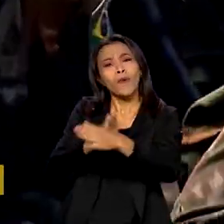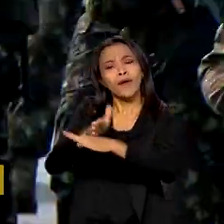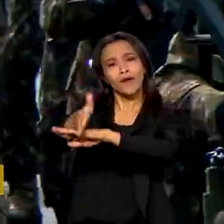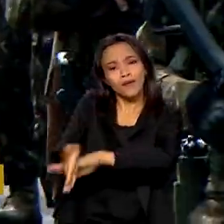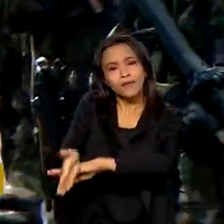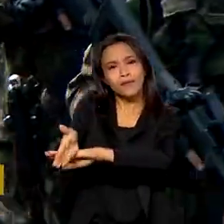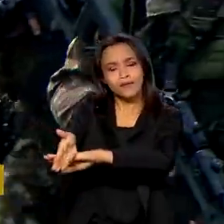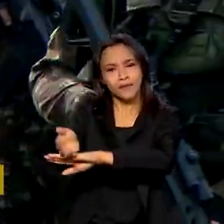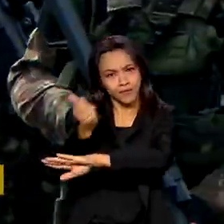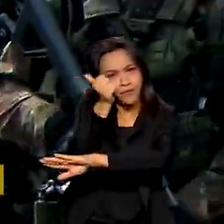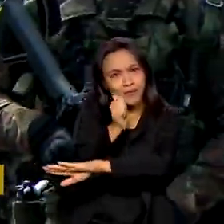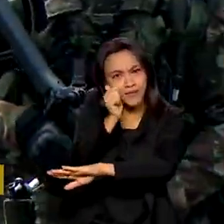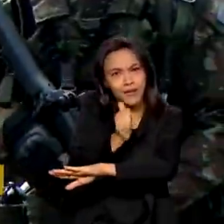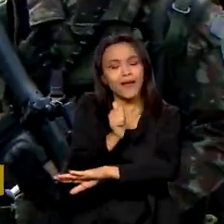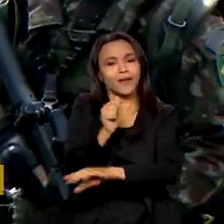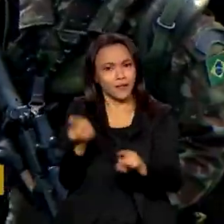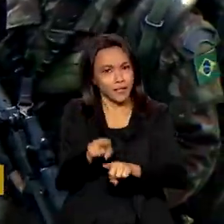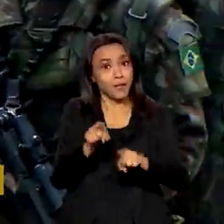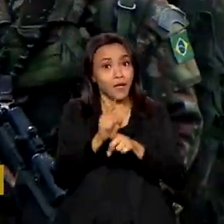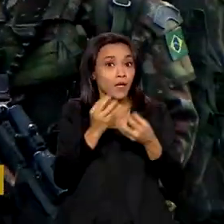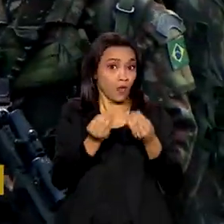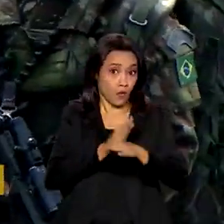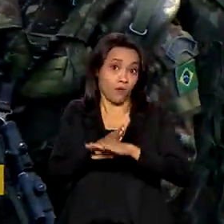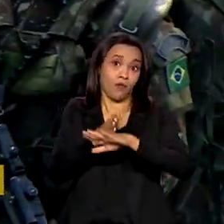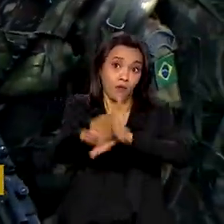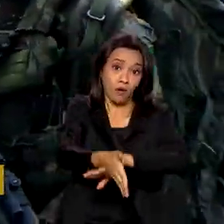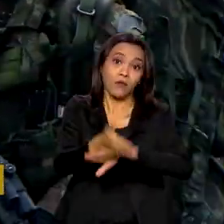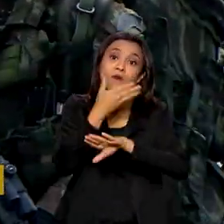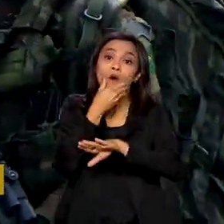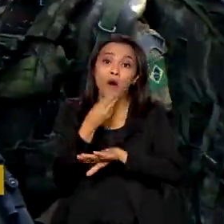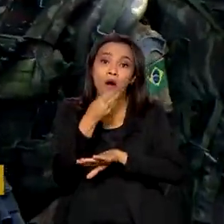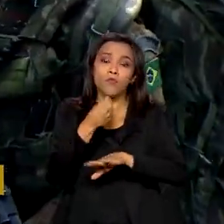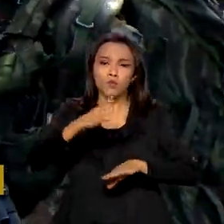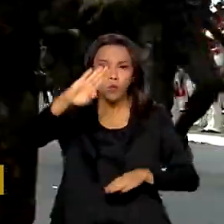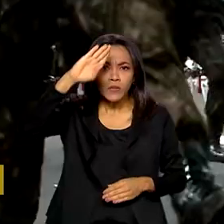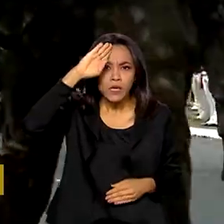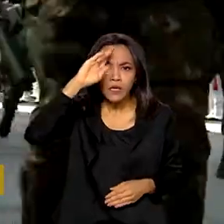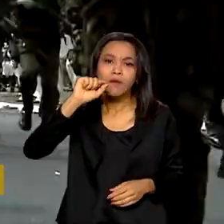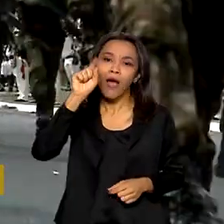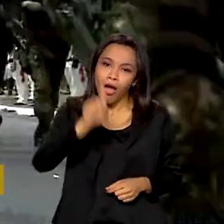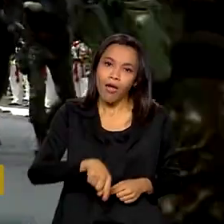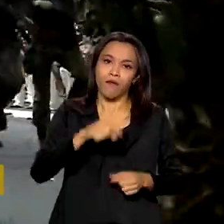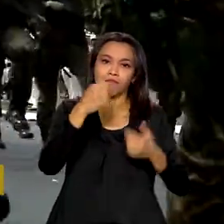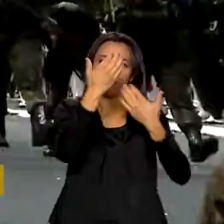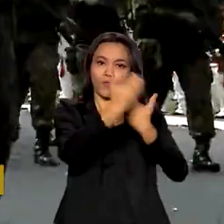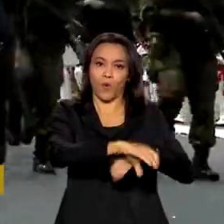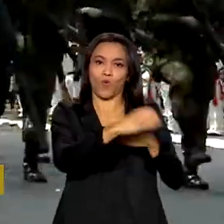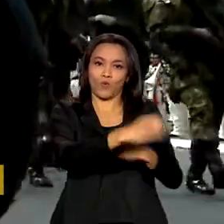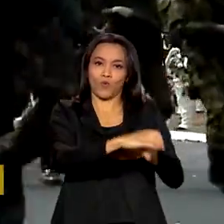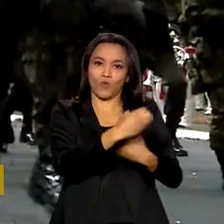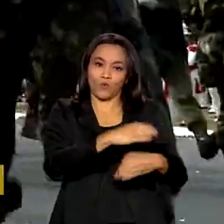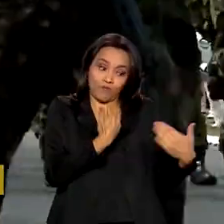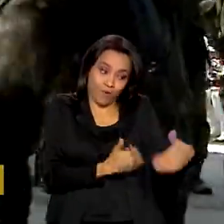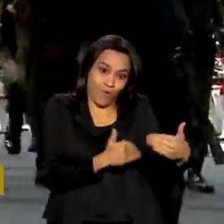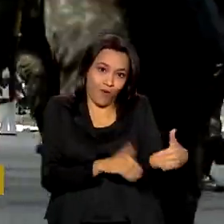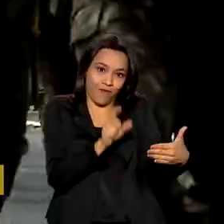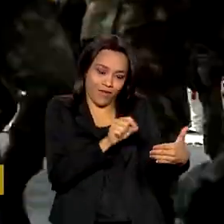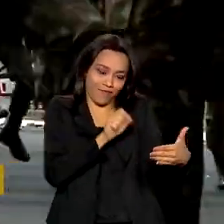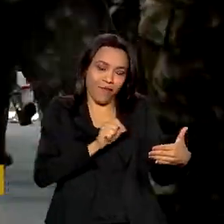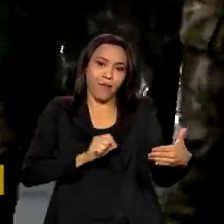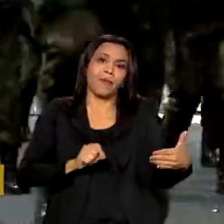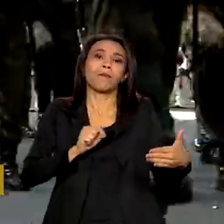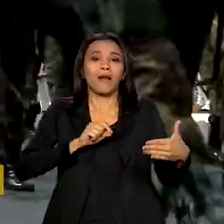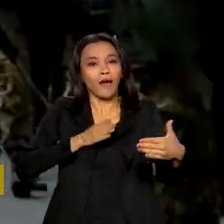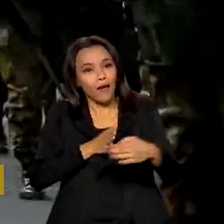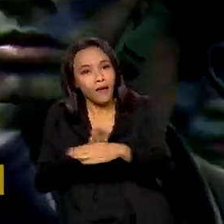né, tanto da mulher como do homem no Exército, é, por meio de concurso público nas nossas escolas de carreira, ou também